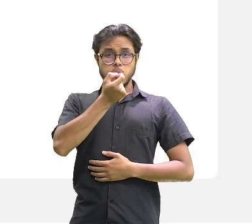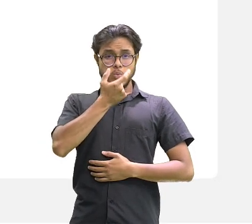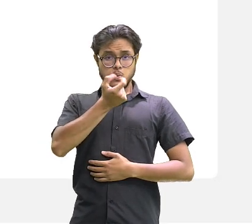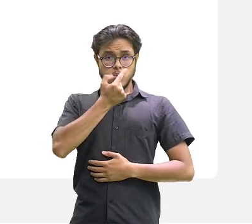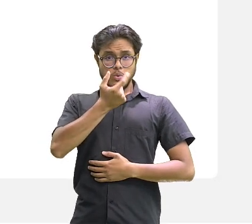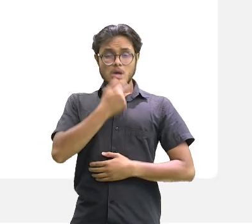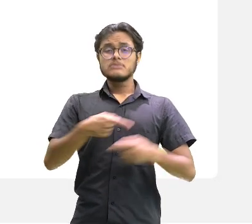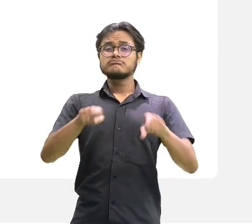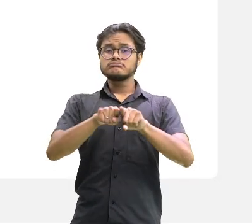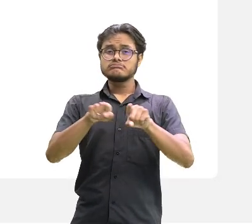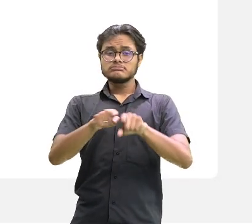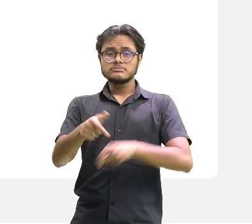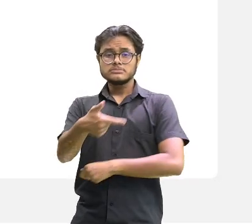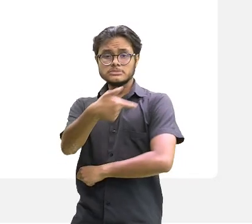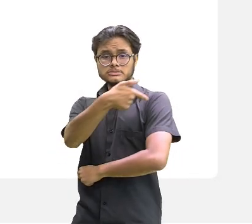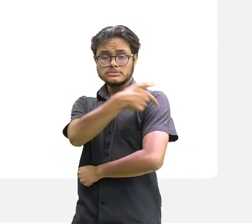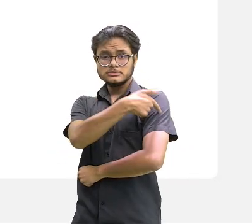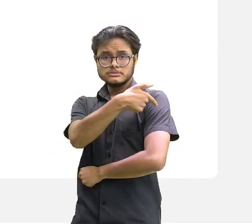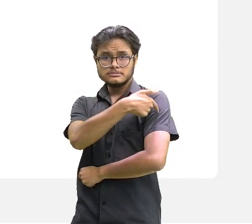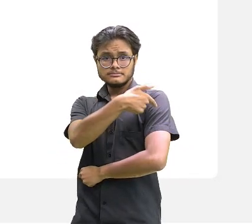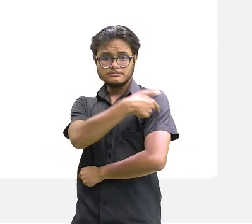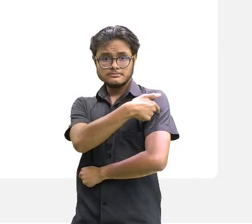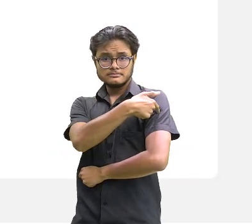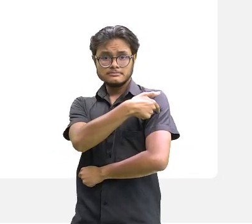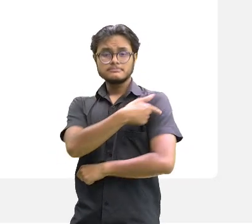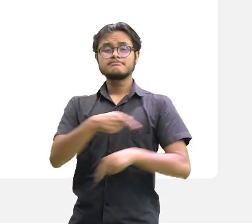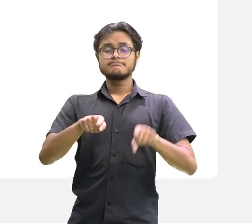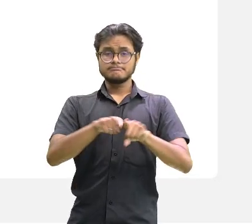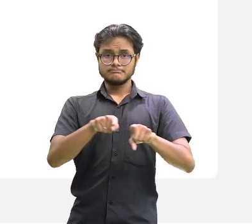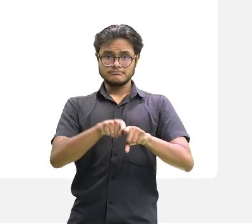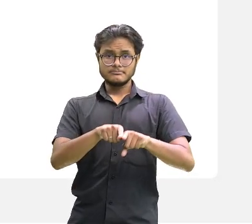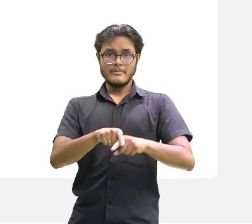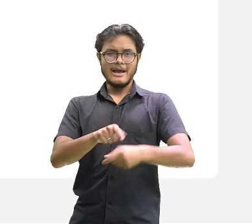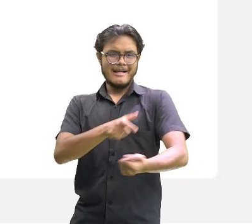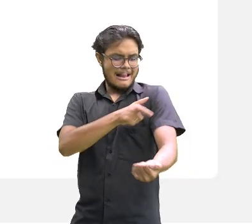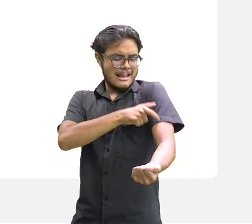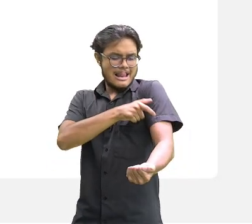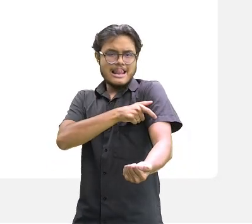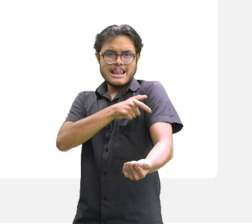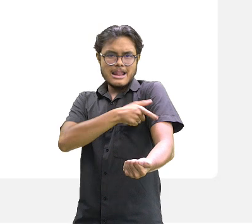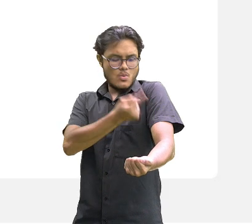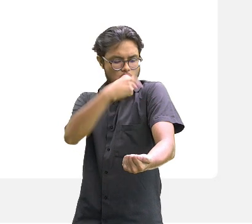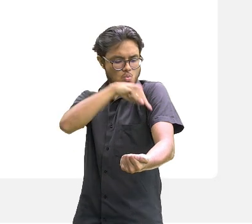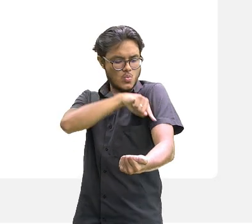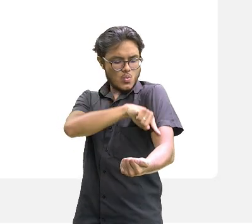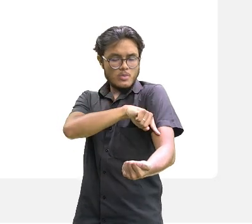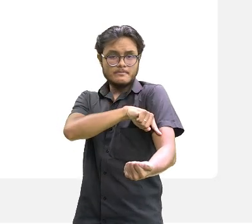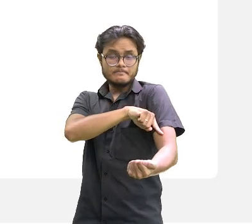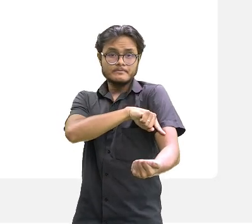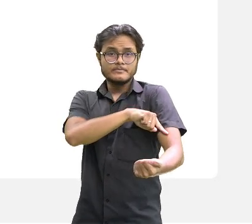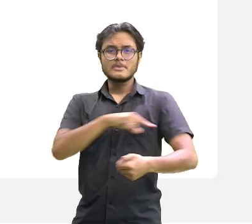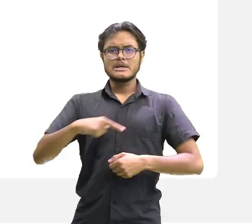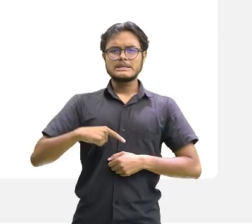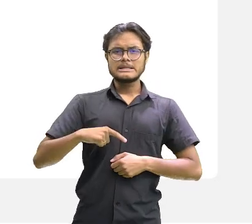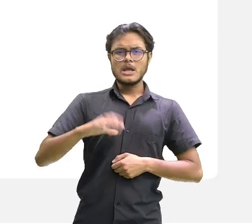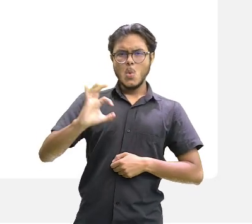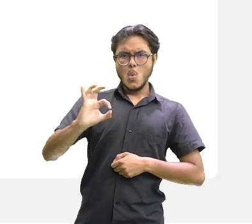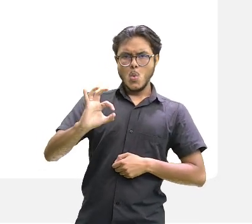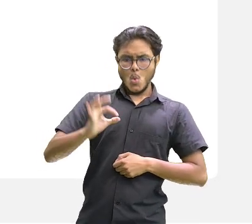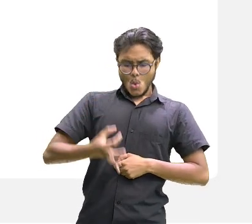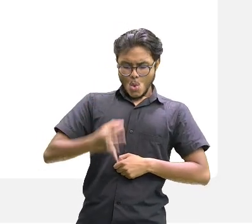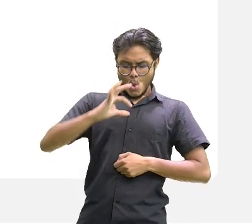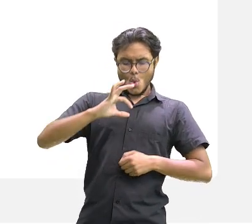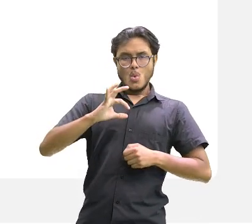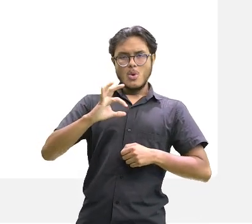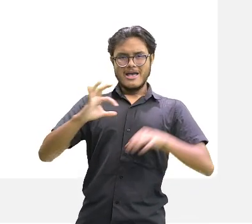contraceptivos injetáveis, implantes de anticoncepcional, anel vaginal, o